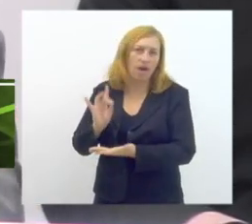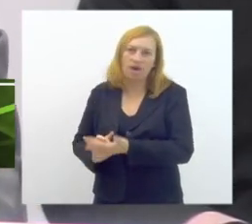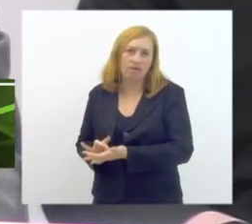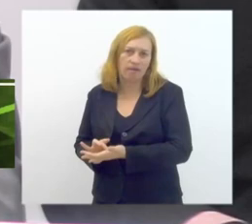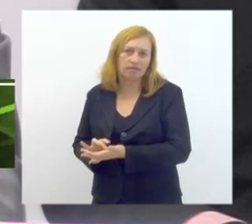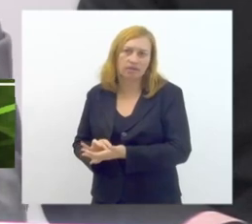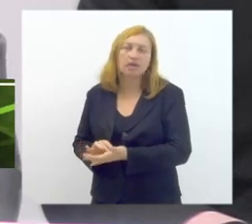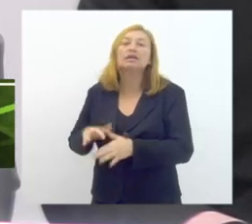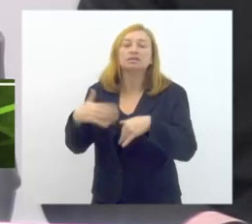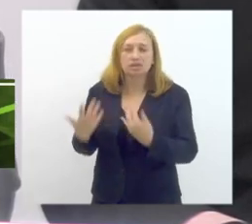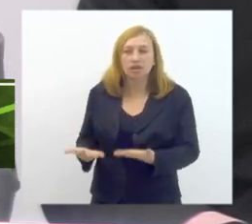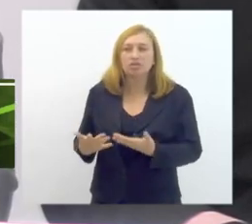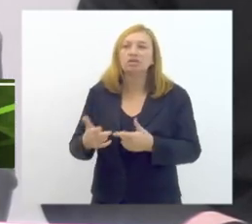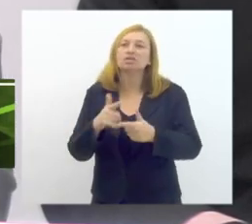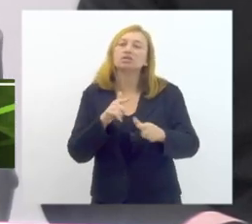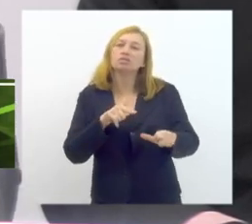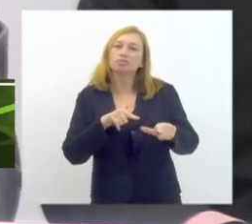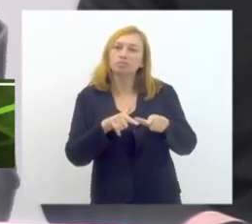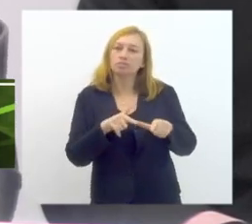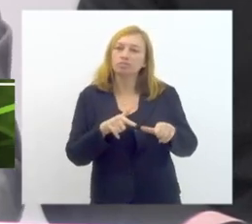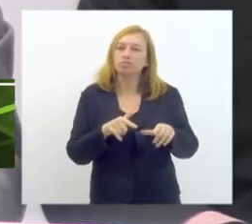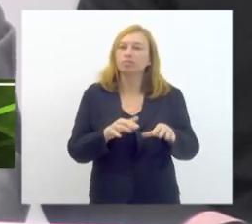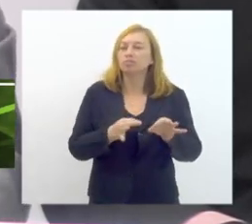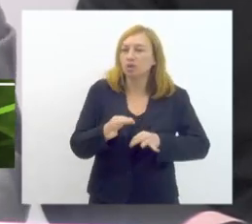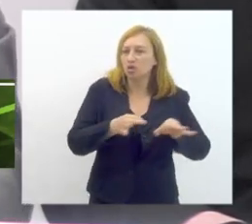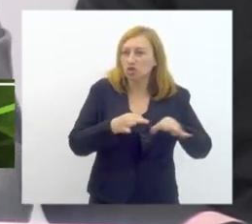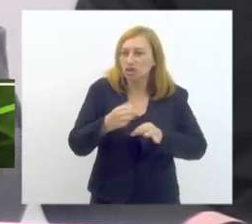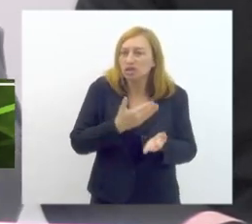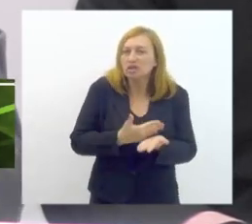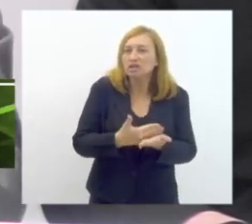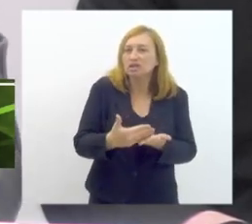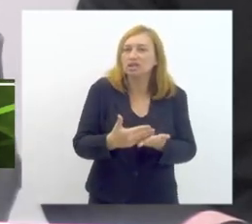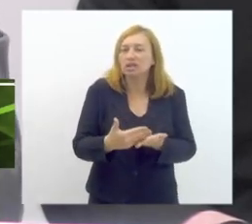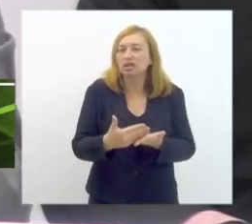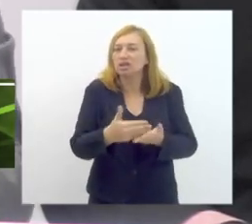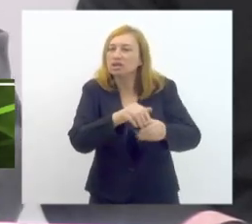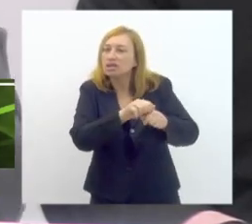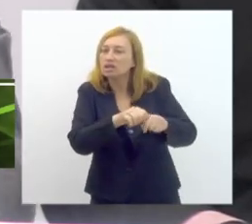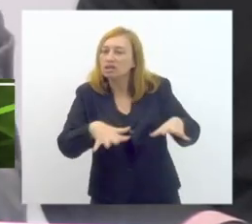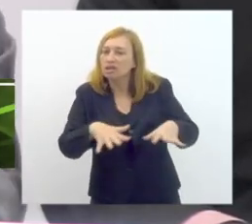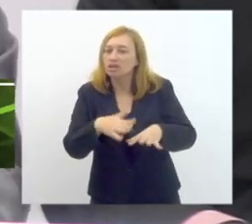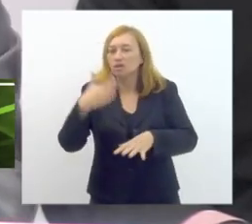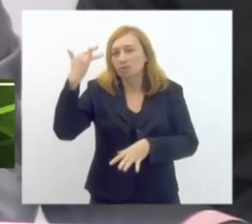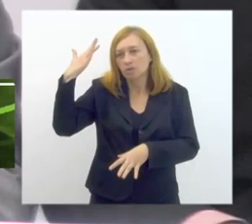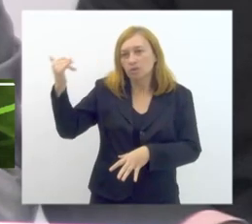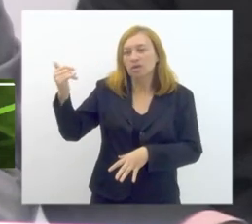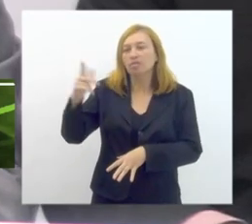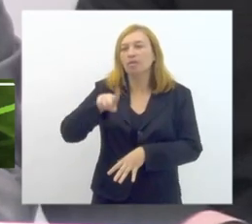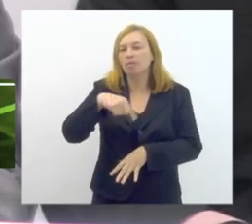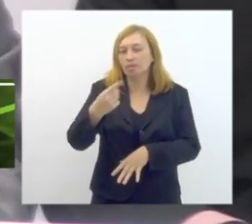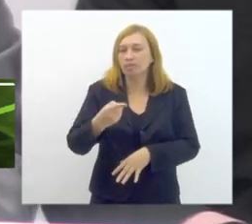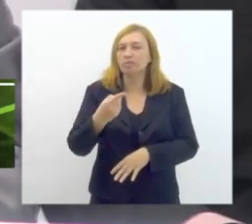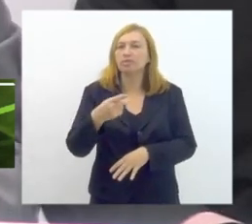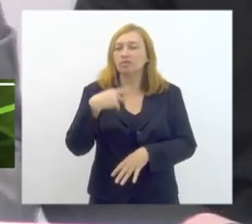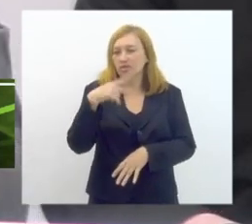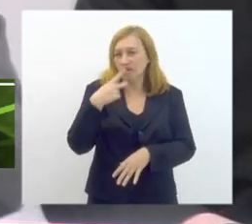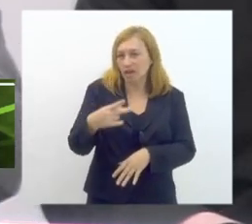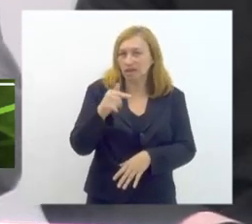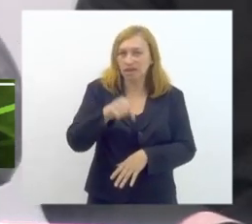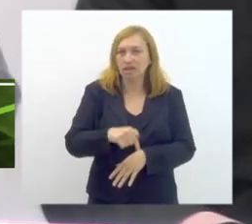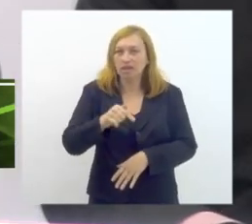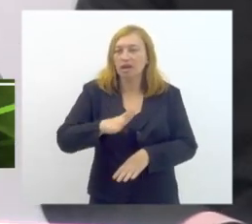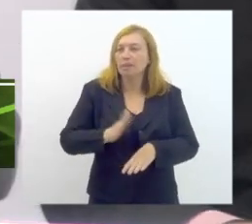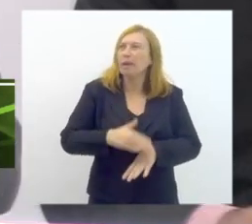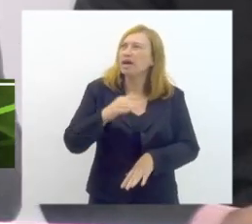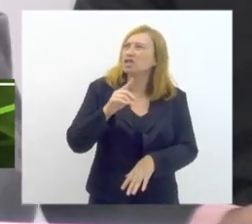realidade. Então, esse projeto piloto é um projeto que alcançou muito sucesso, ele vai poder ser falado aqui. Foram mais de